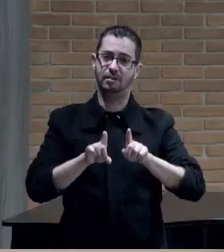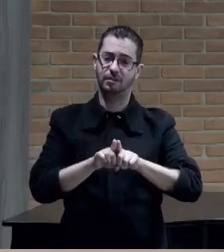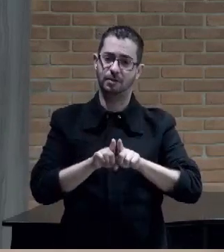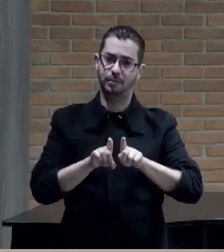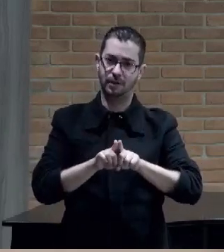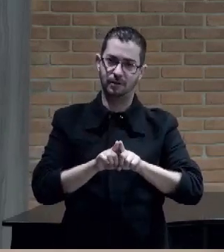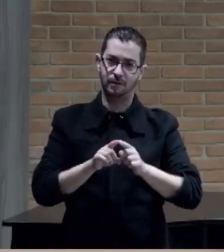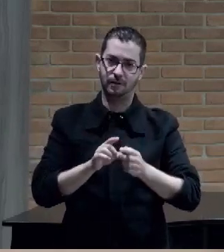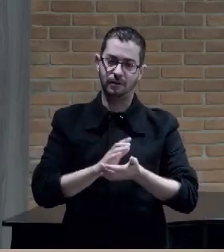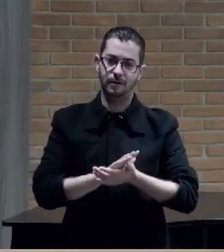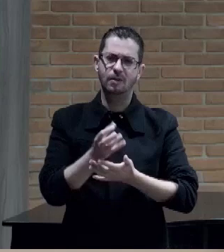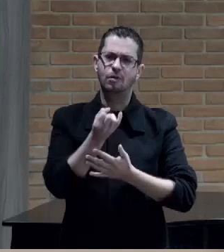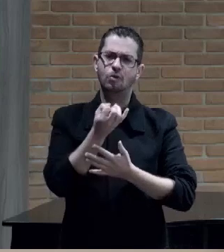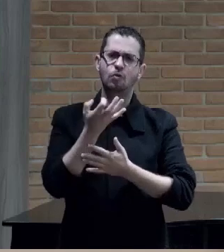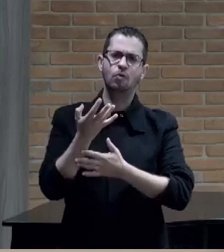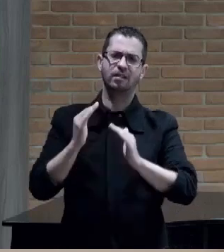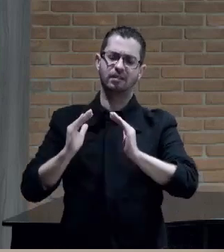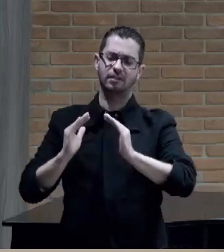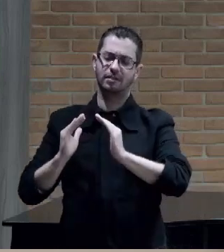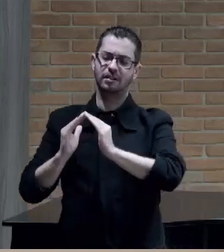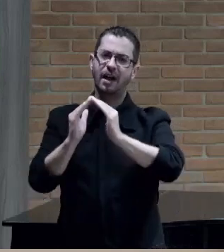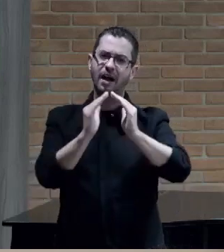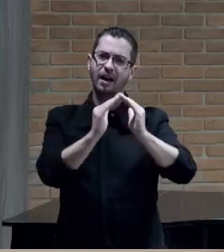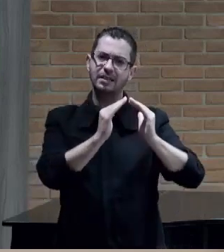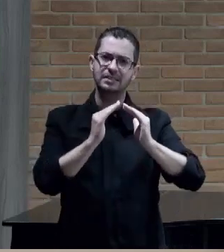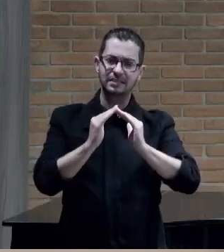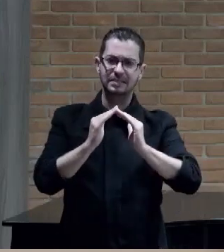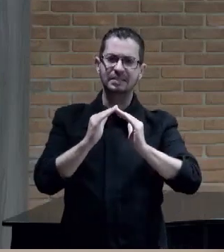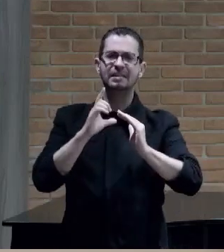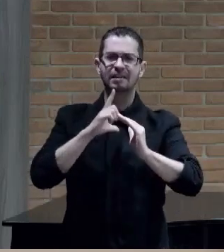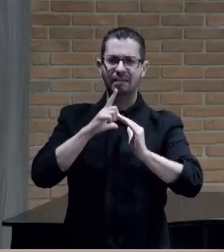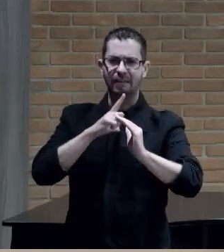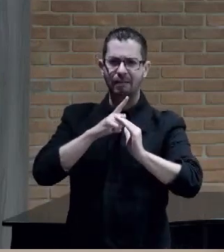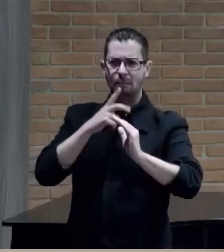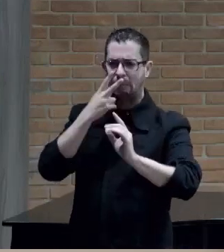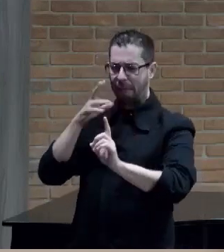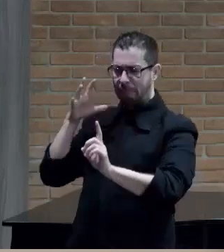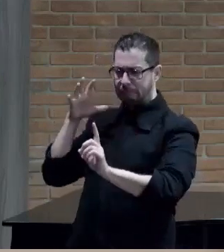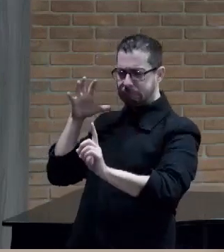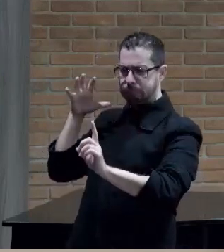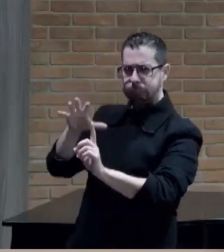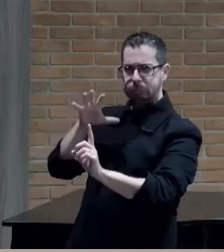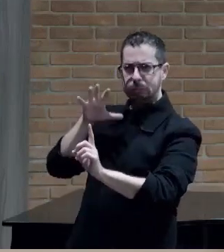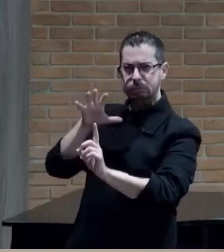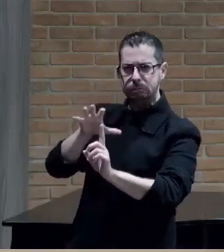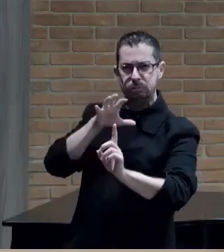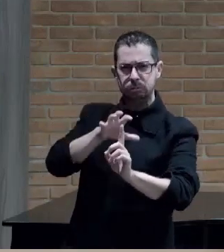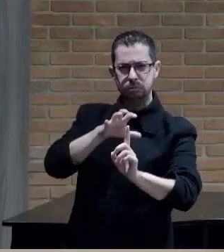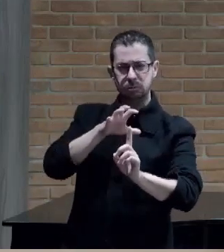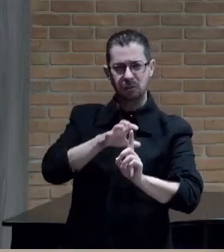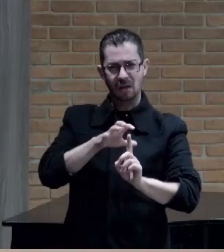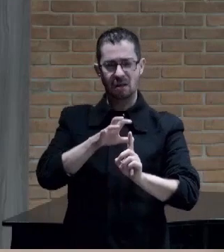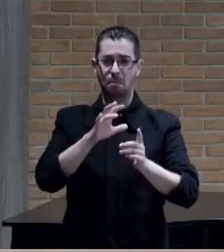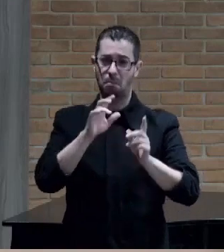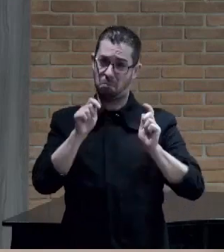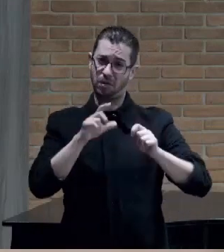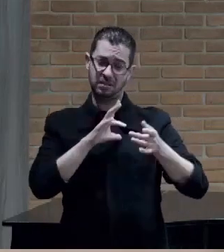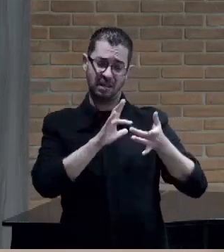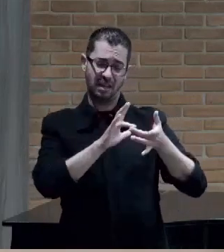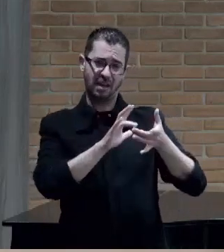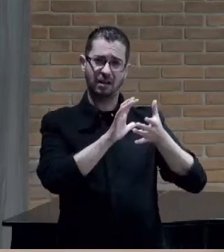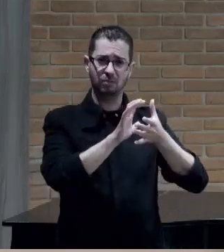Quantos lares estão sendo realmente atacados, seja nos relacionamentos conjugais, seja